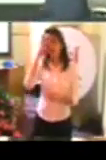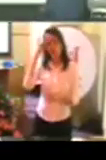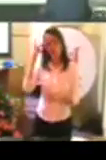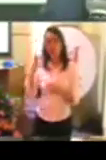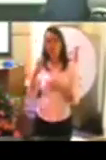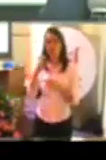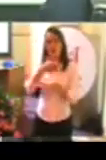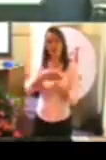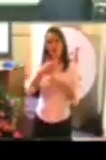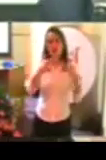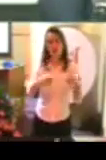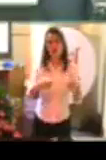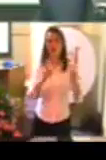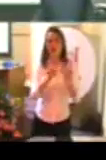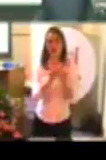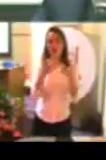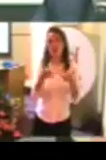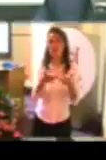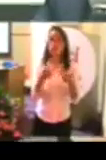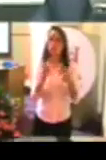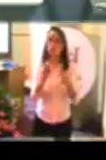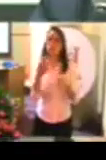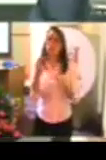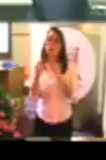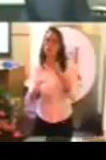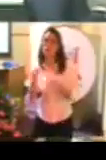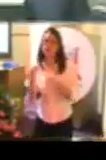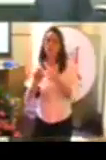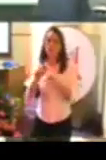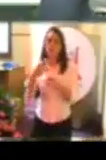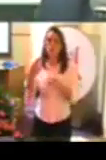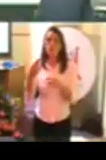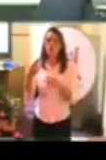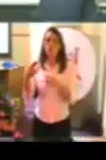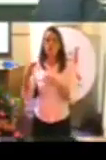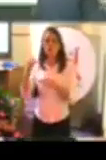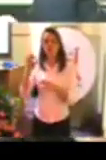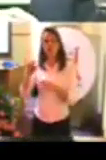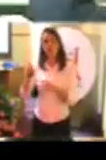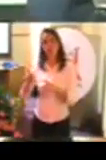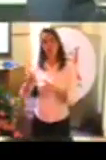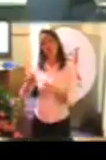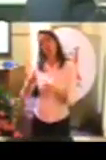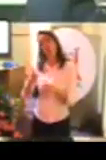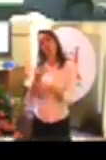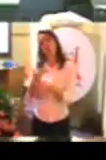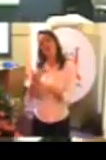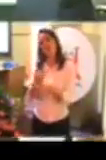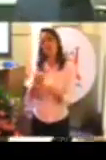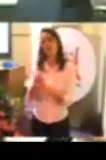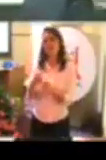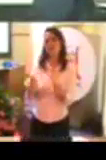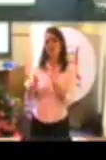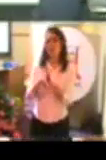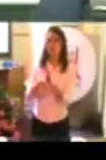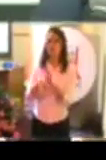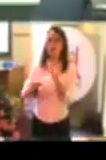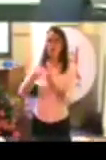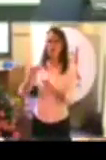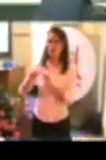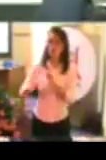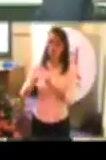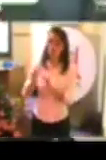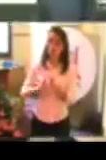casa legislativa, que procure uma corte de contas, que procure um órgão da